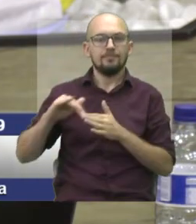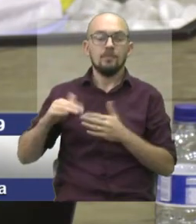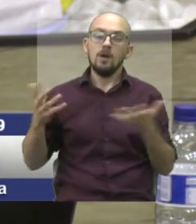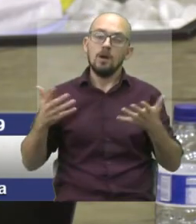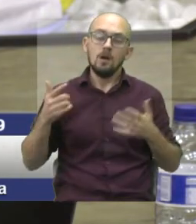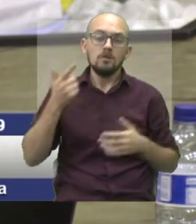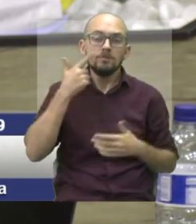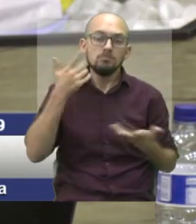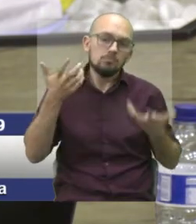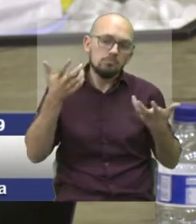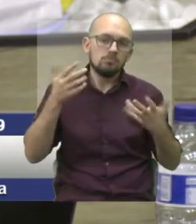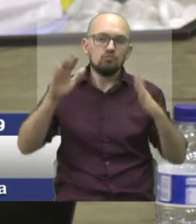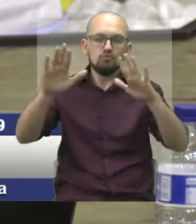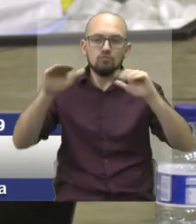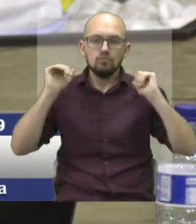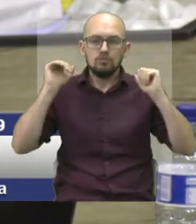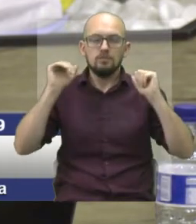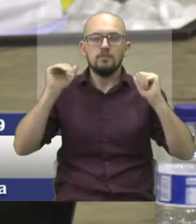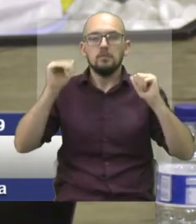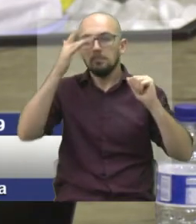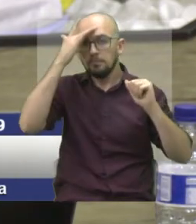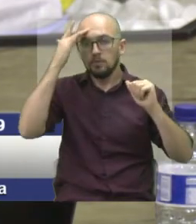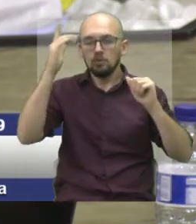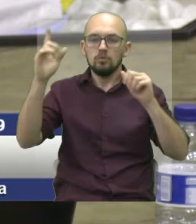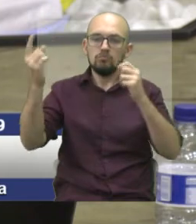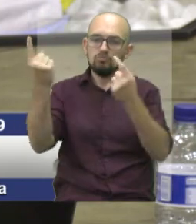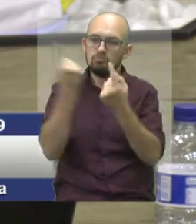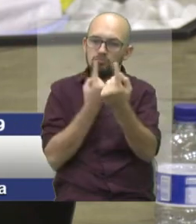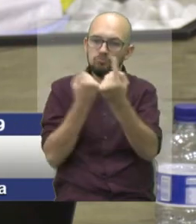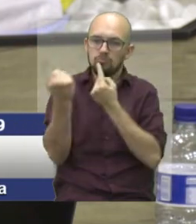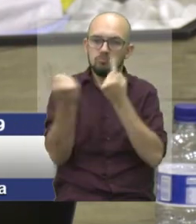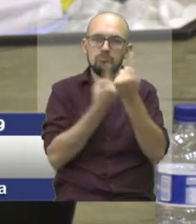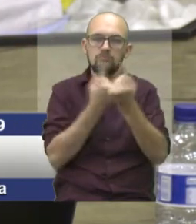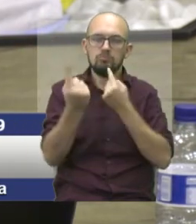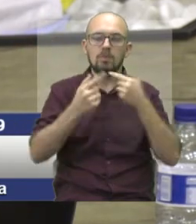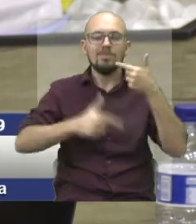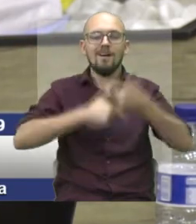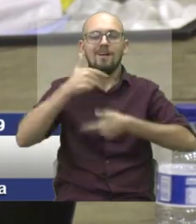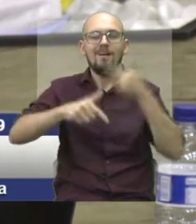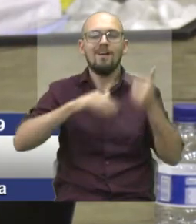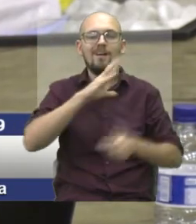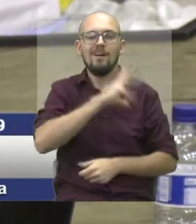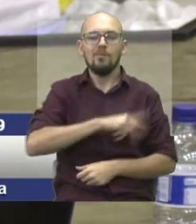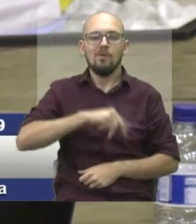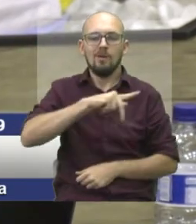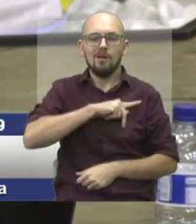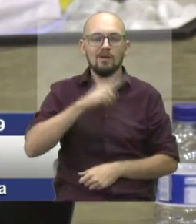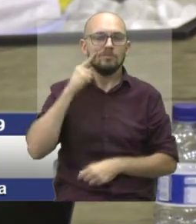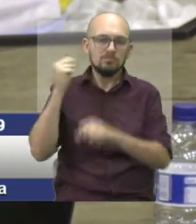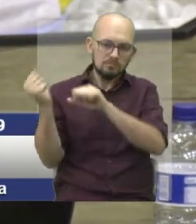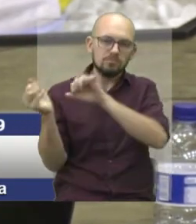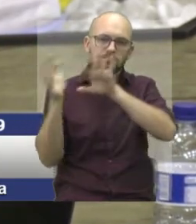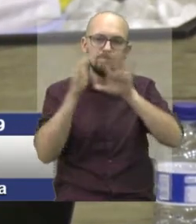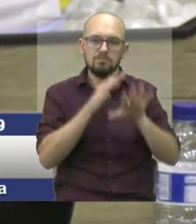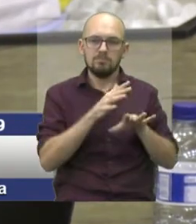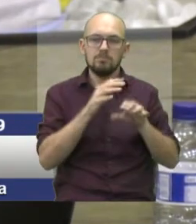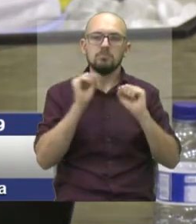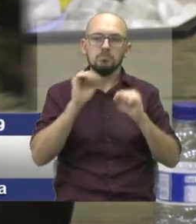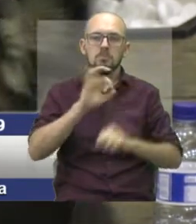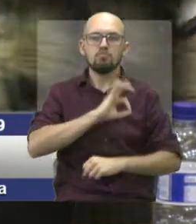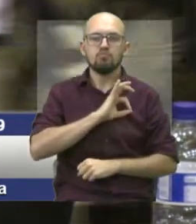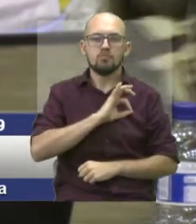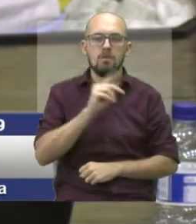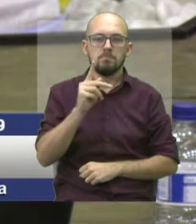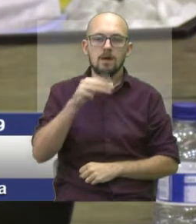então, aqui os homenageados, as pessoas que fazem parte do PROERD que estão aqui, os policiais militares,